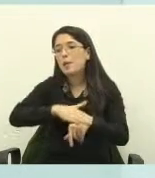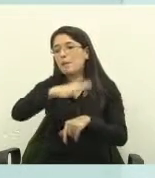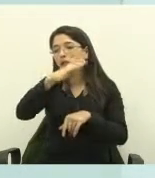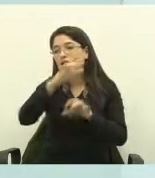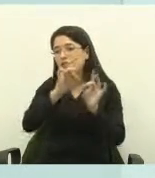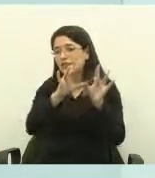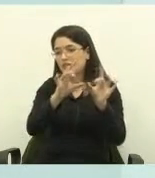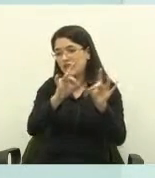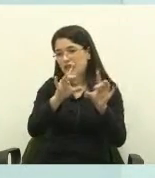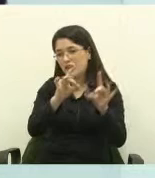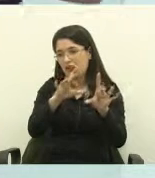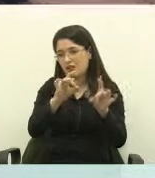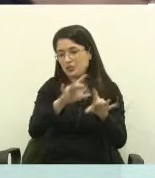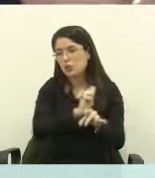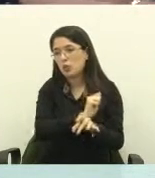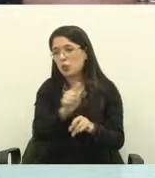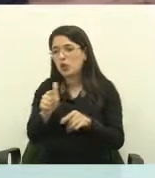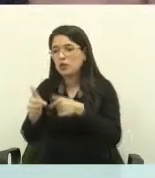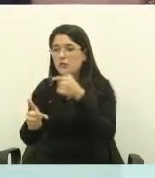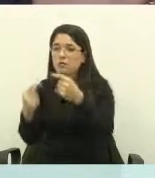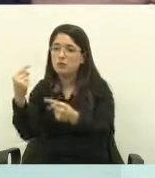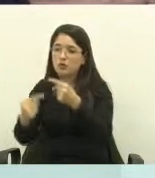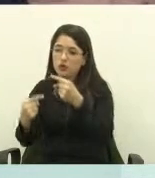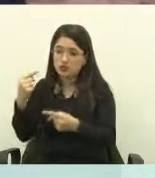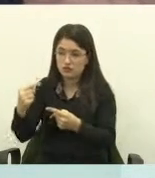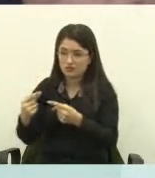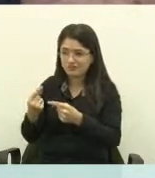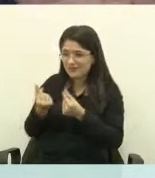bons gestores. O orçamento é pouco